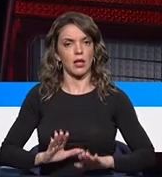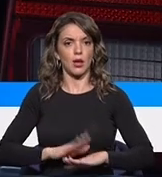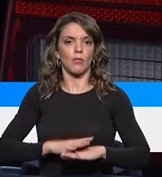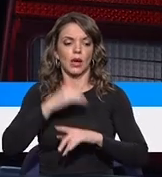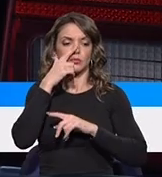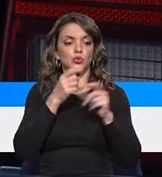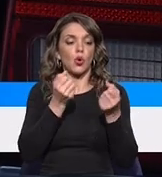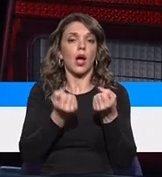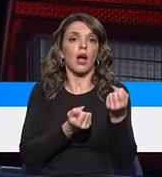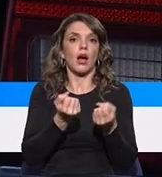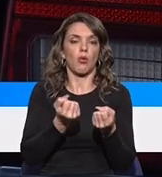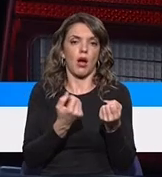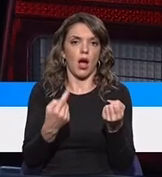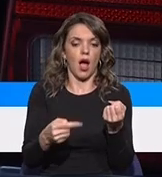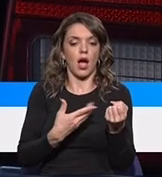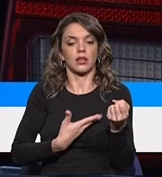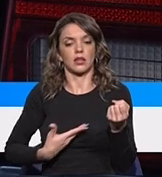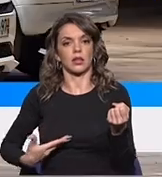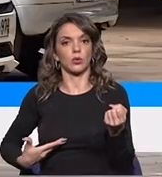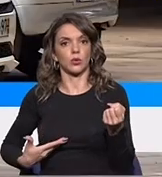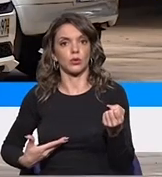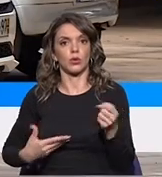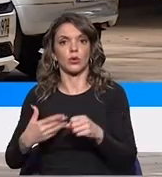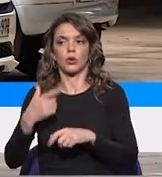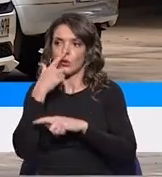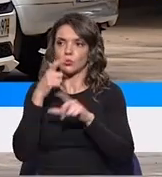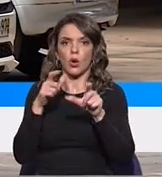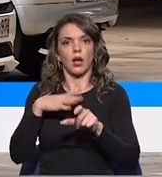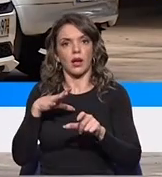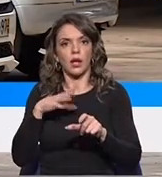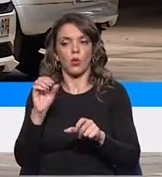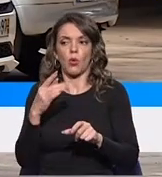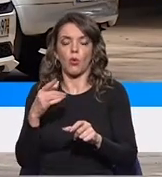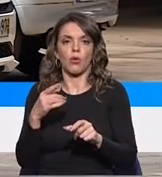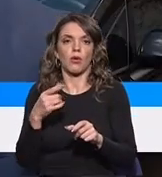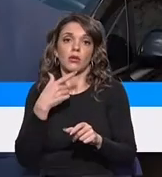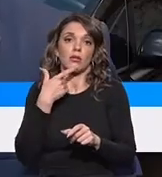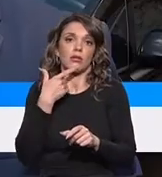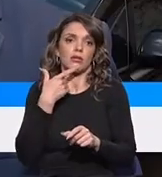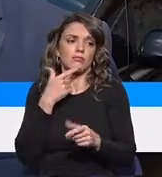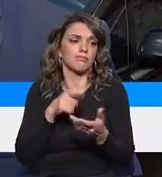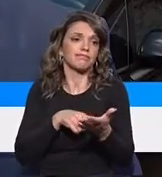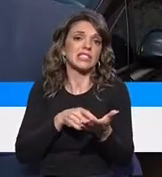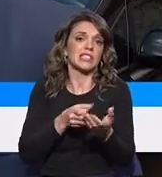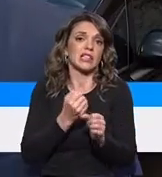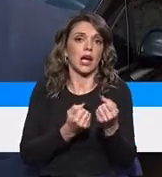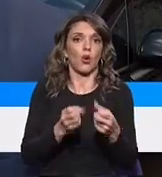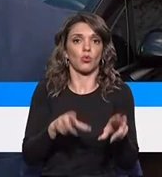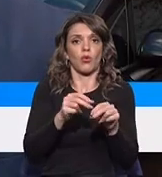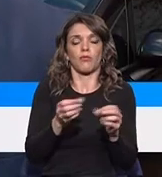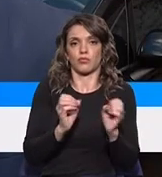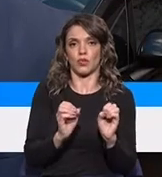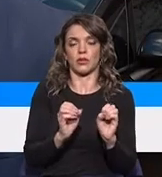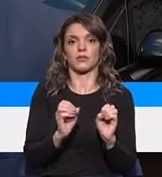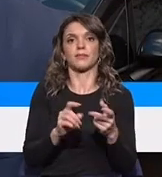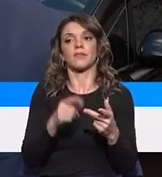carro antigo, não porque querem, mas porque não têm necessidade para ter um carro mais novo. E nós temos que criar condições